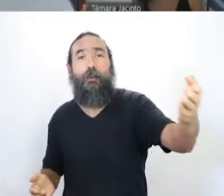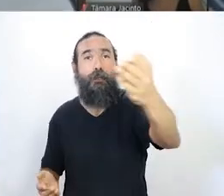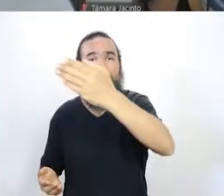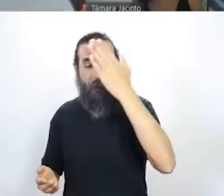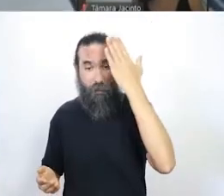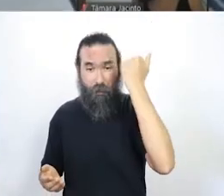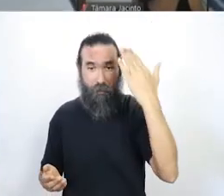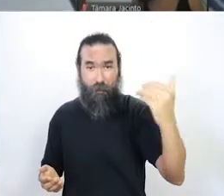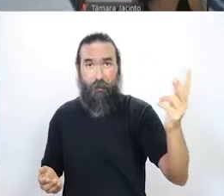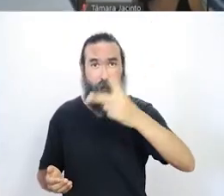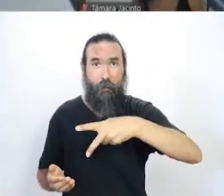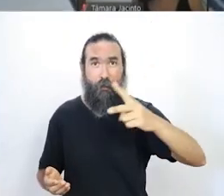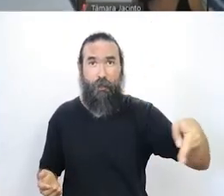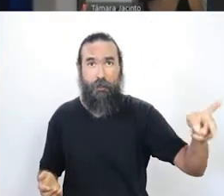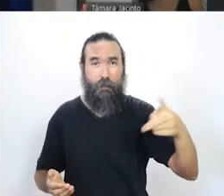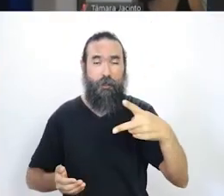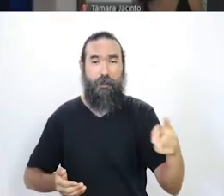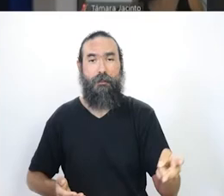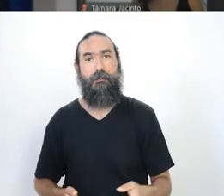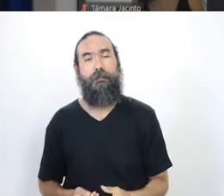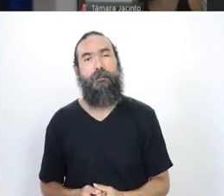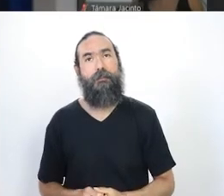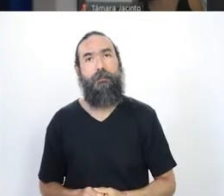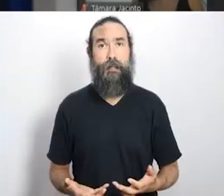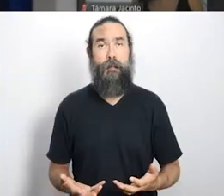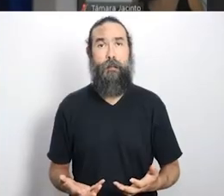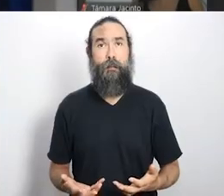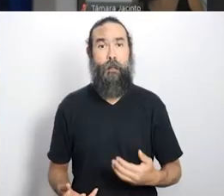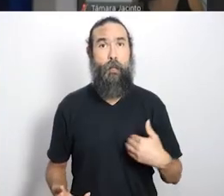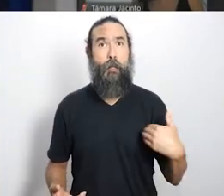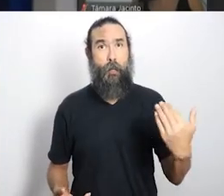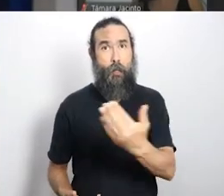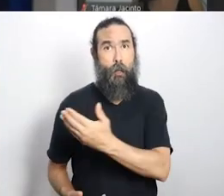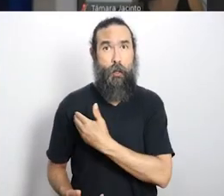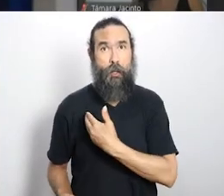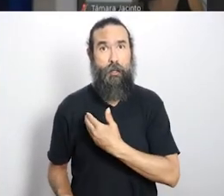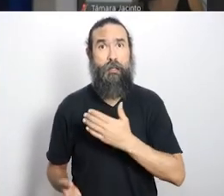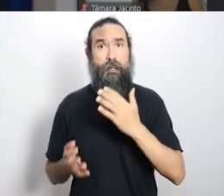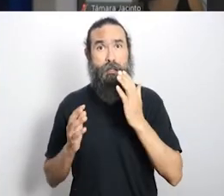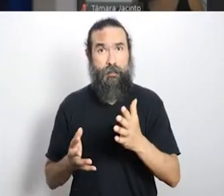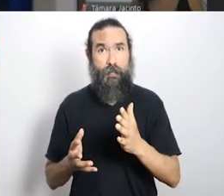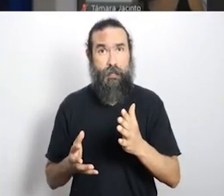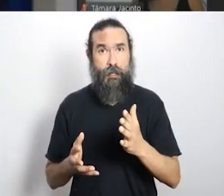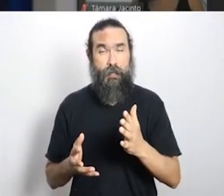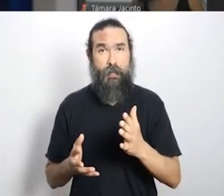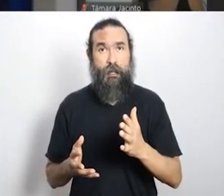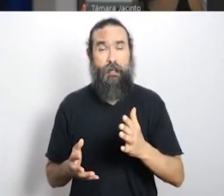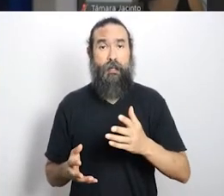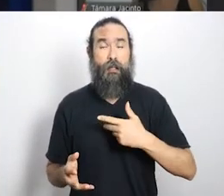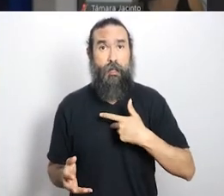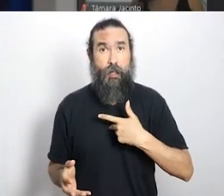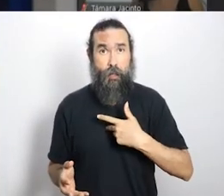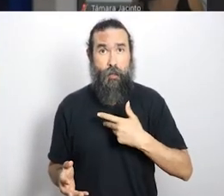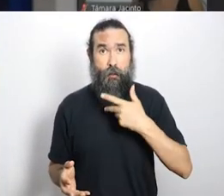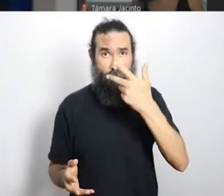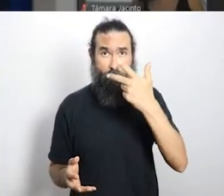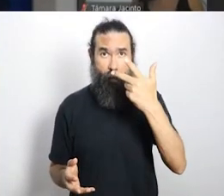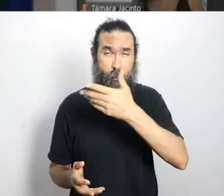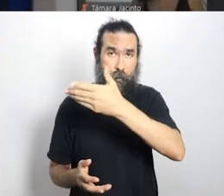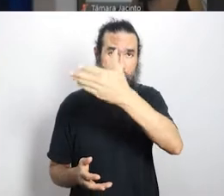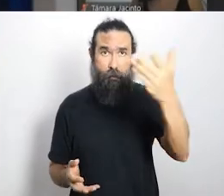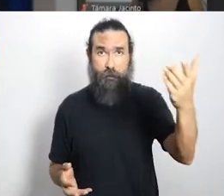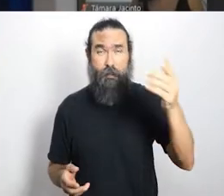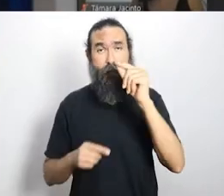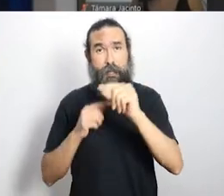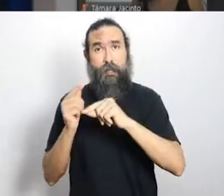mestre. A gente já mexeu nessa letra. Rapaz, quando eu falo que Assis é o mestre no coco que mais me